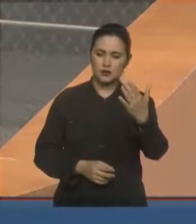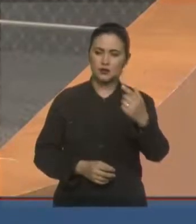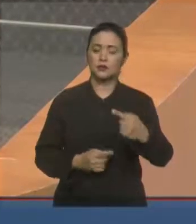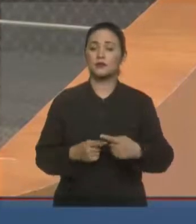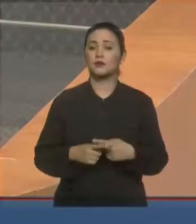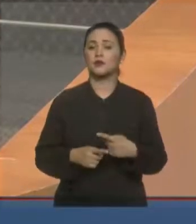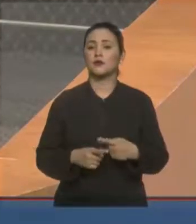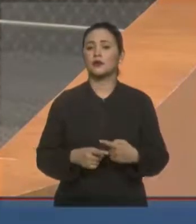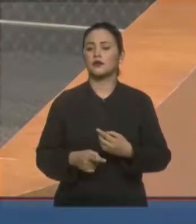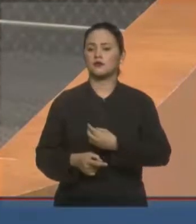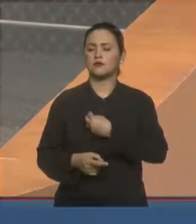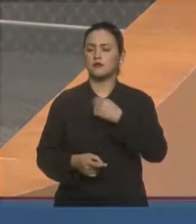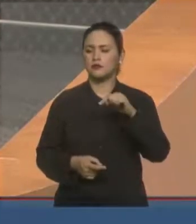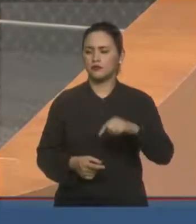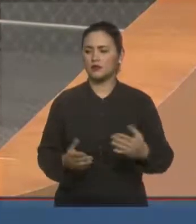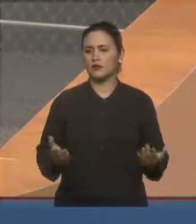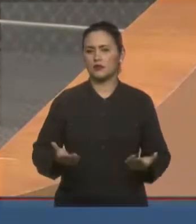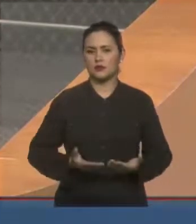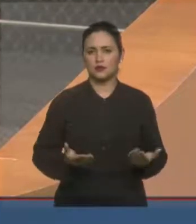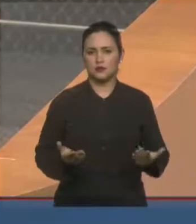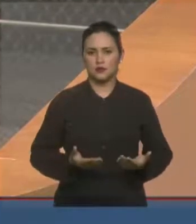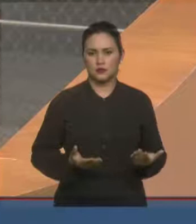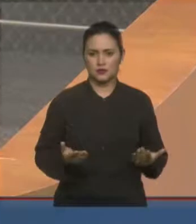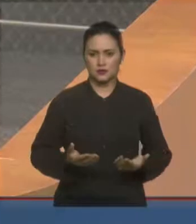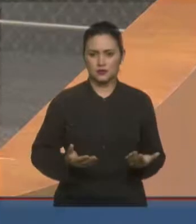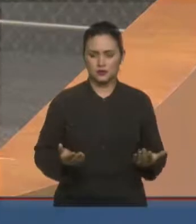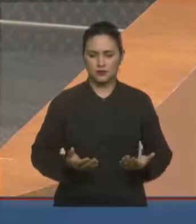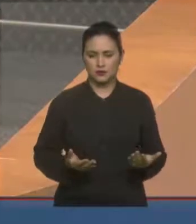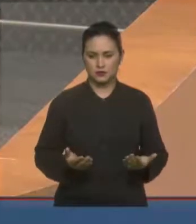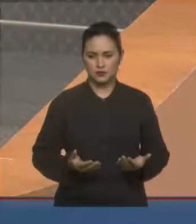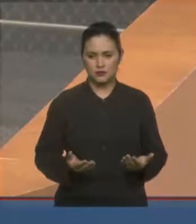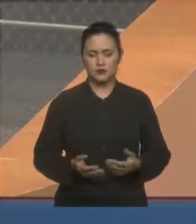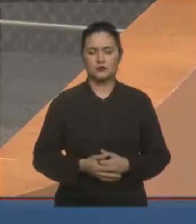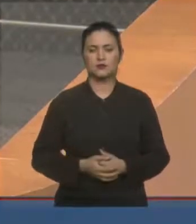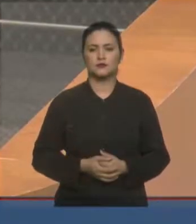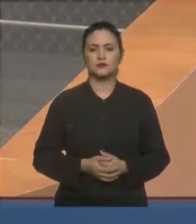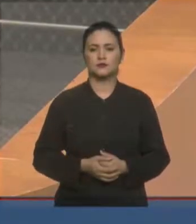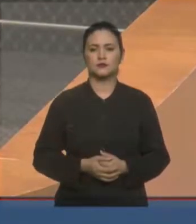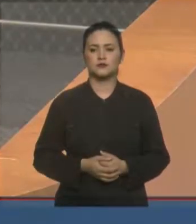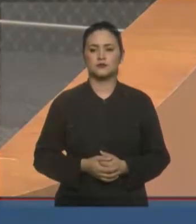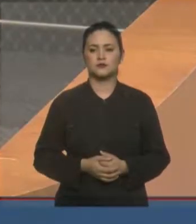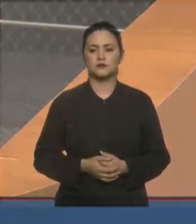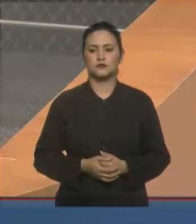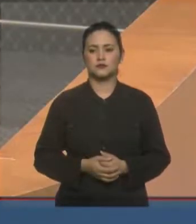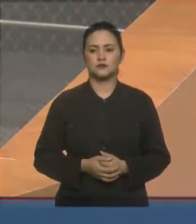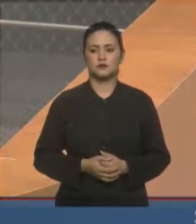de estar comemorando e enaltecendo o trabalho dos colegas. Obrigada.